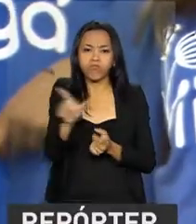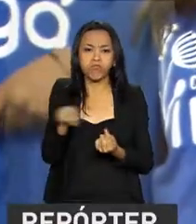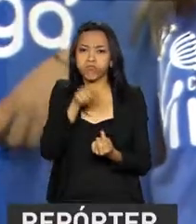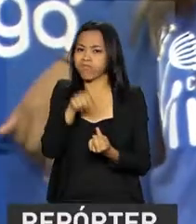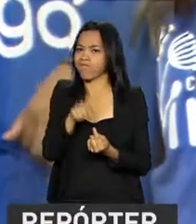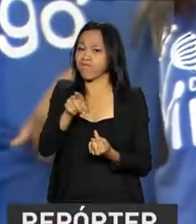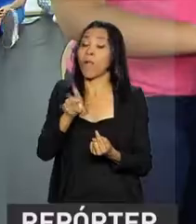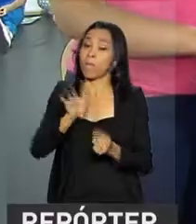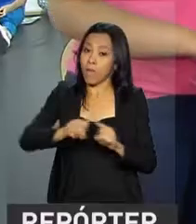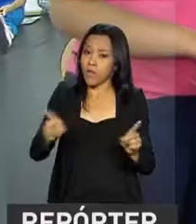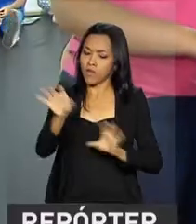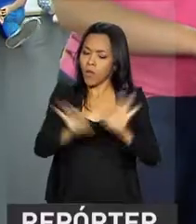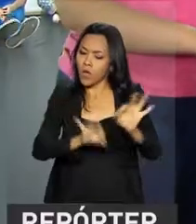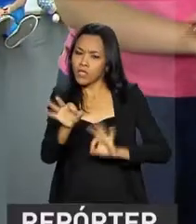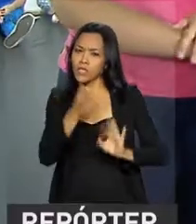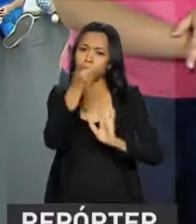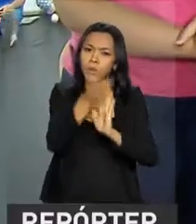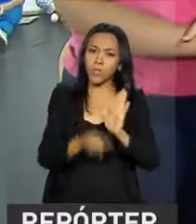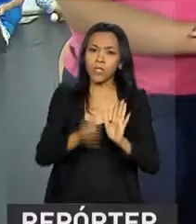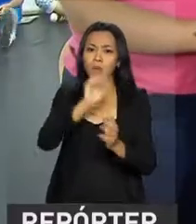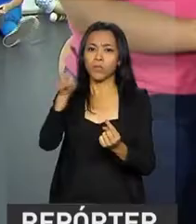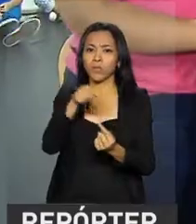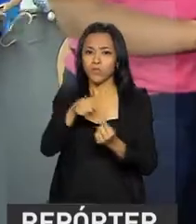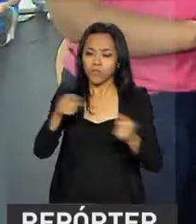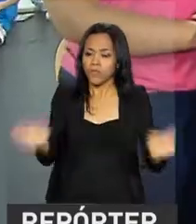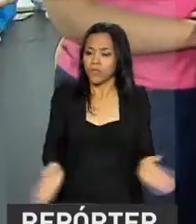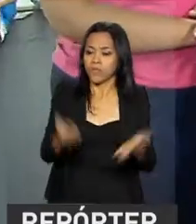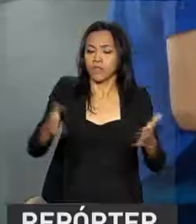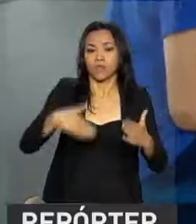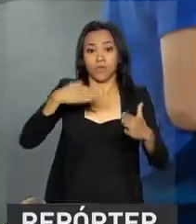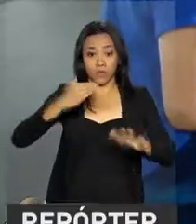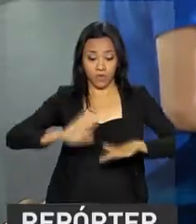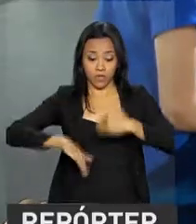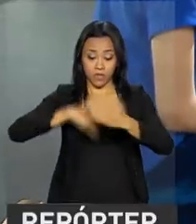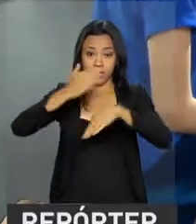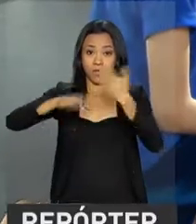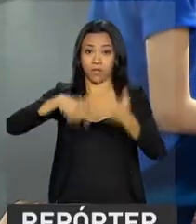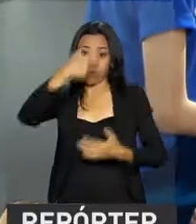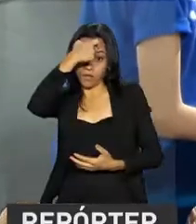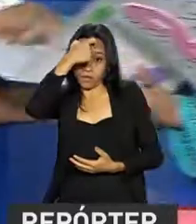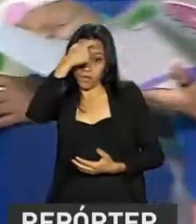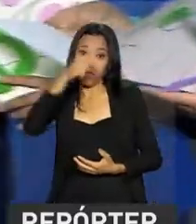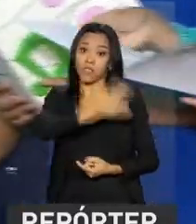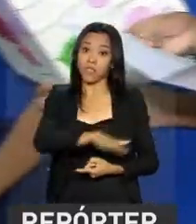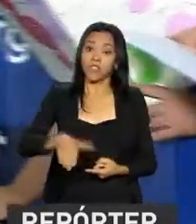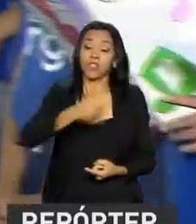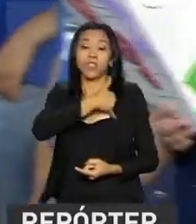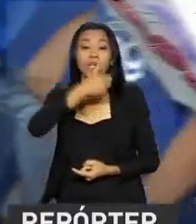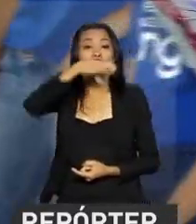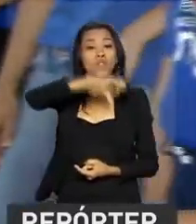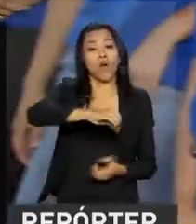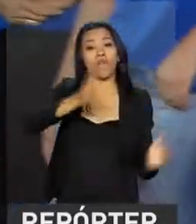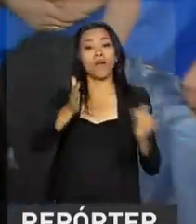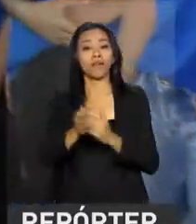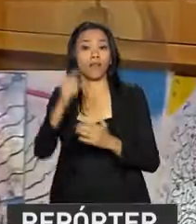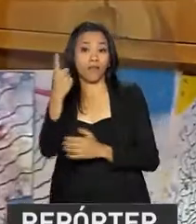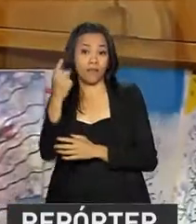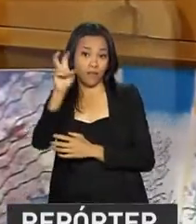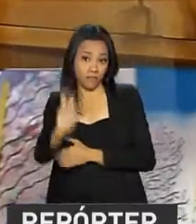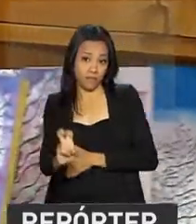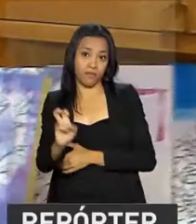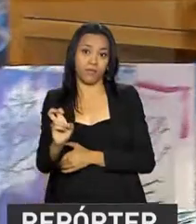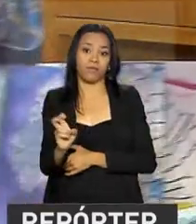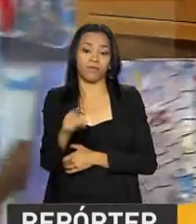que possibilitam o desenvolvimento humano e profissional de jovens entre 9 e 15 anos de idade.